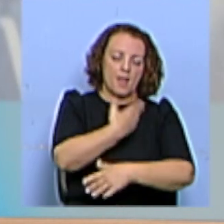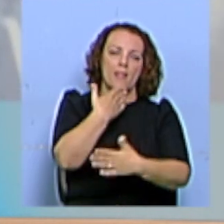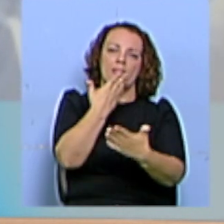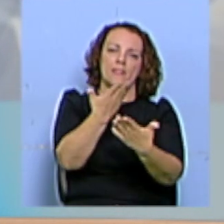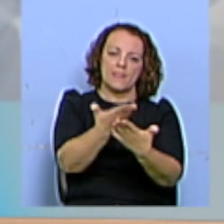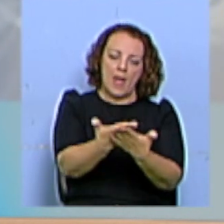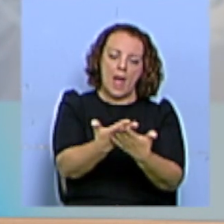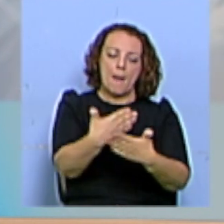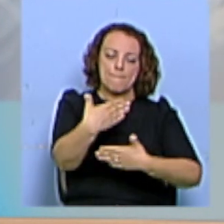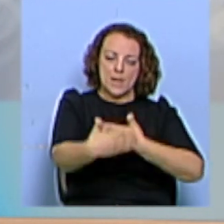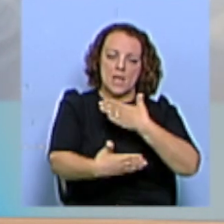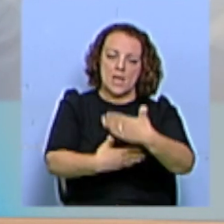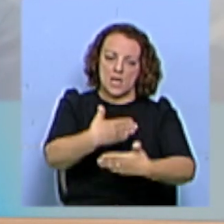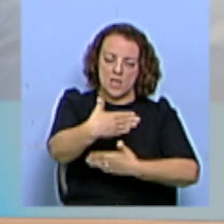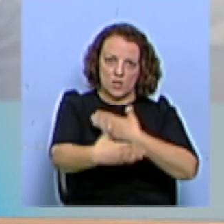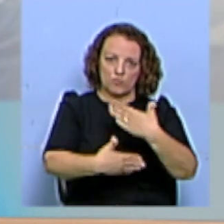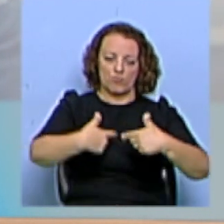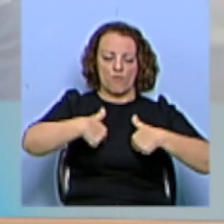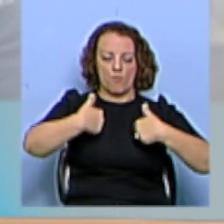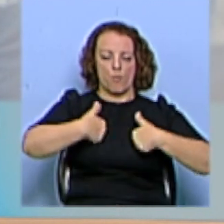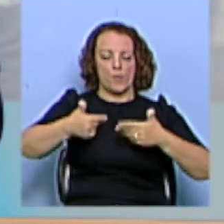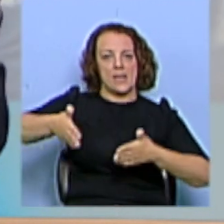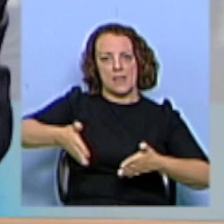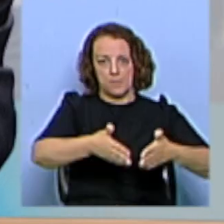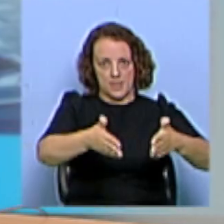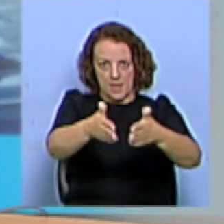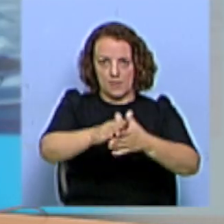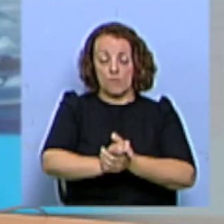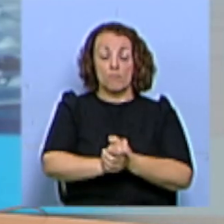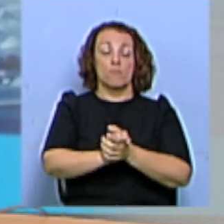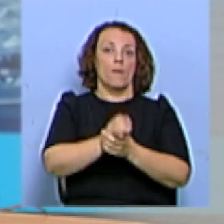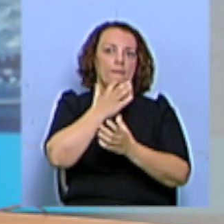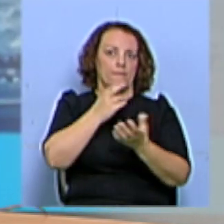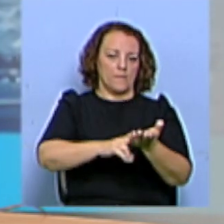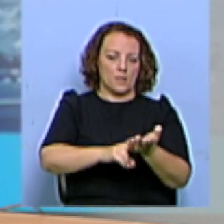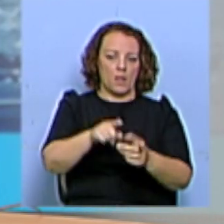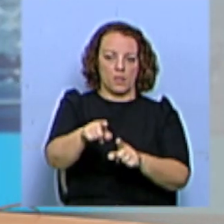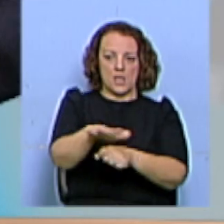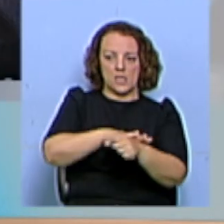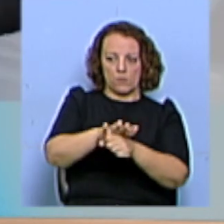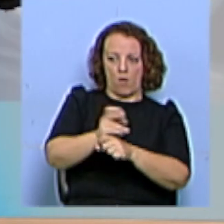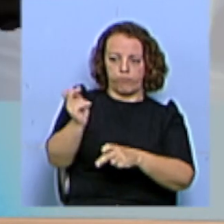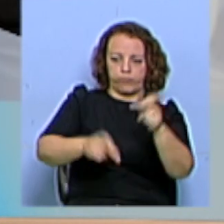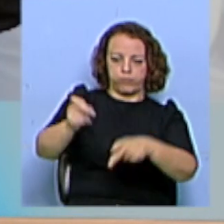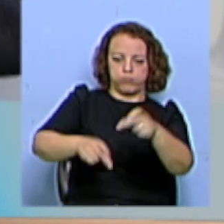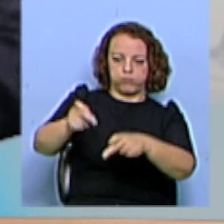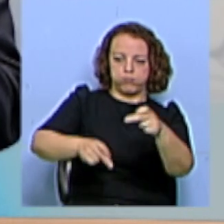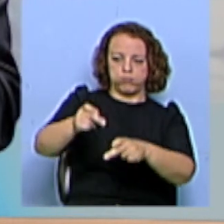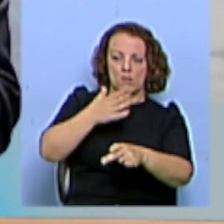dar passos em frente na minha própria caminhada. Não só porque as circunstâncias me vão permitir, mas porque eu próprio me